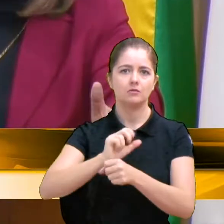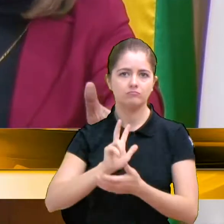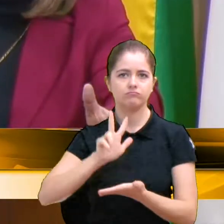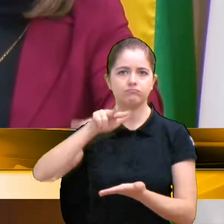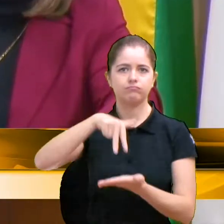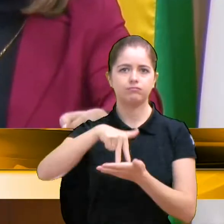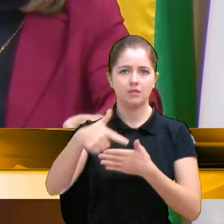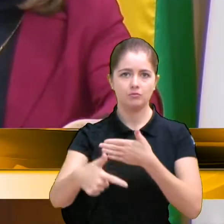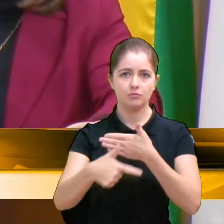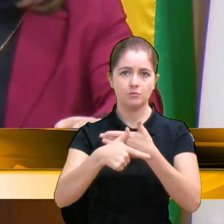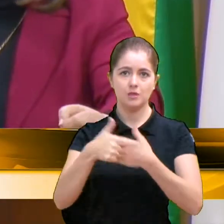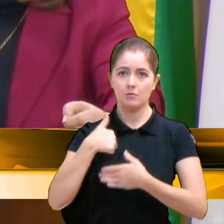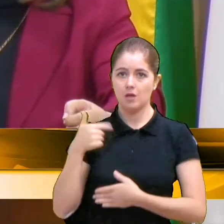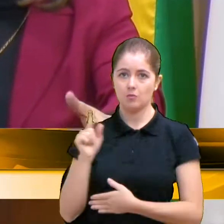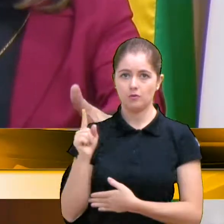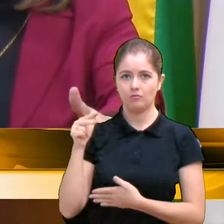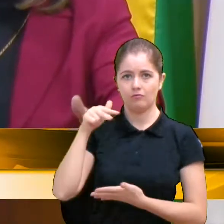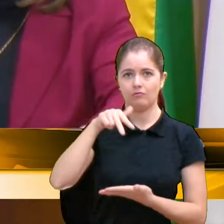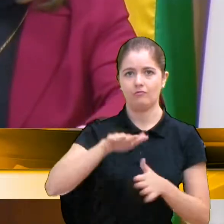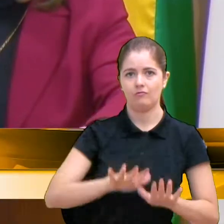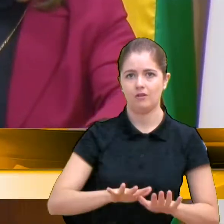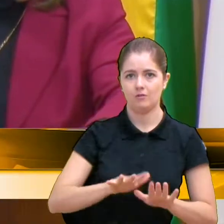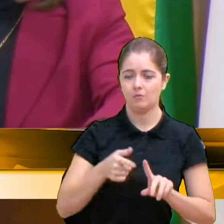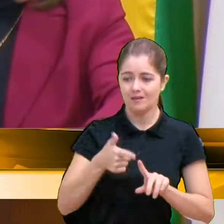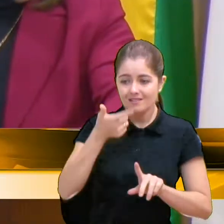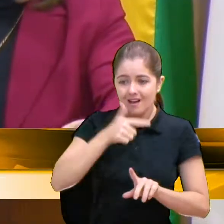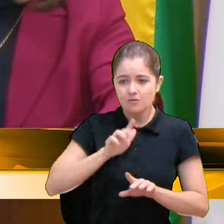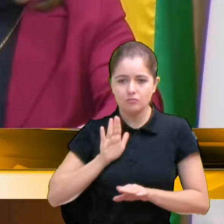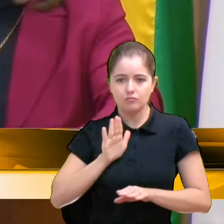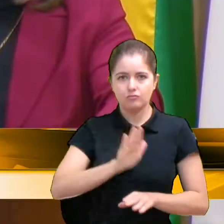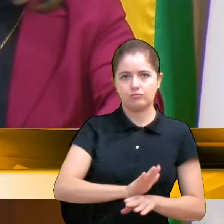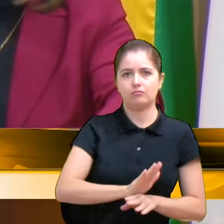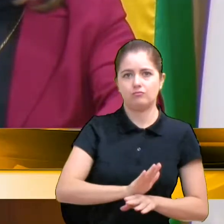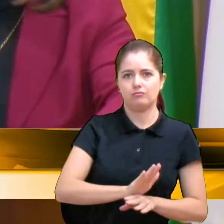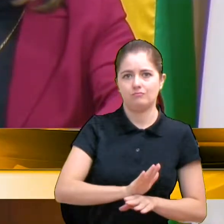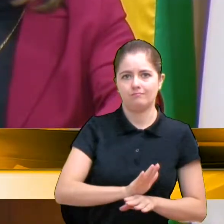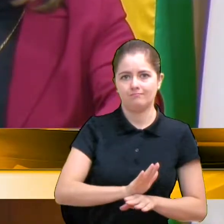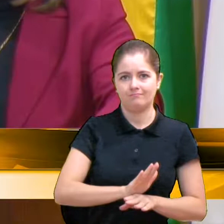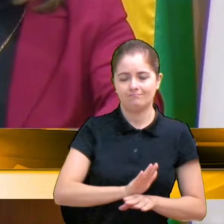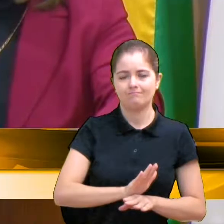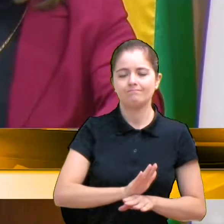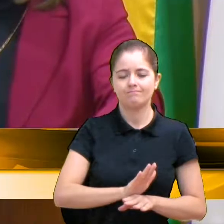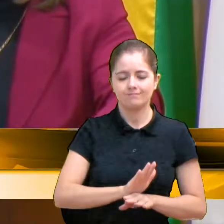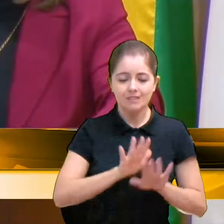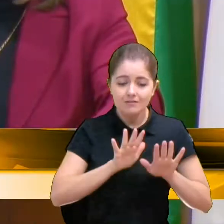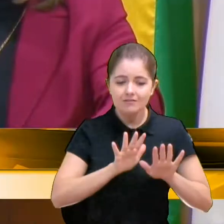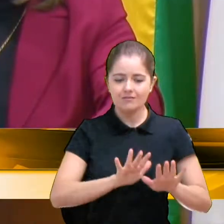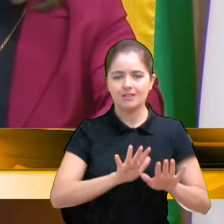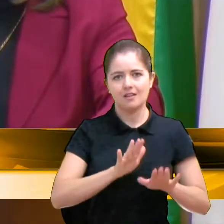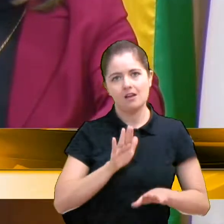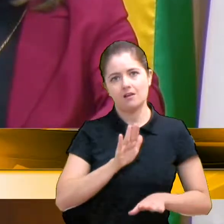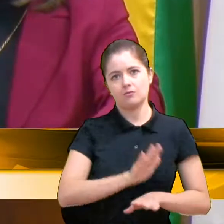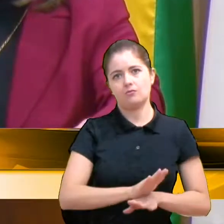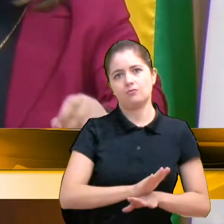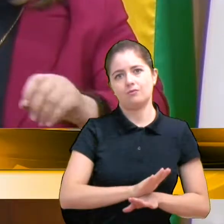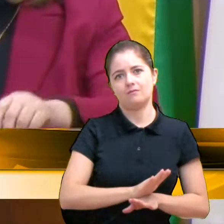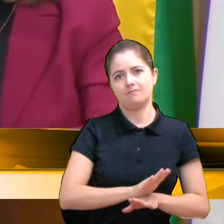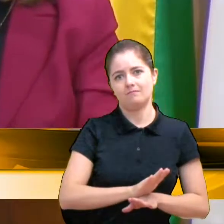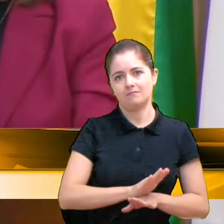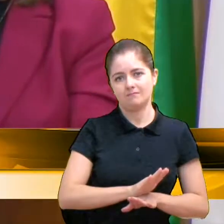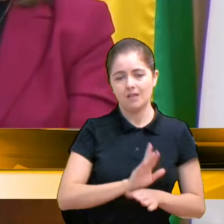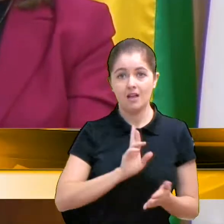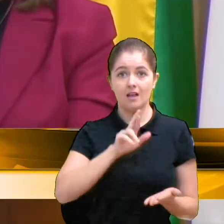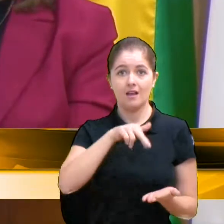não estarei aí, mas eu acho que vou deixar minha contribuição, né, para que, de fato, isso seja a realidade no nosso